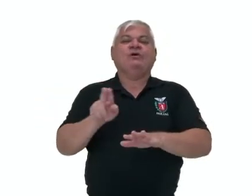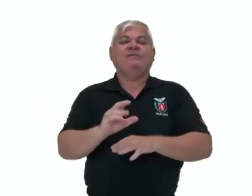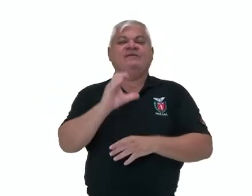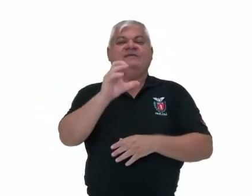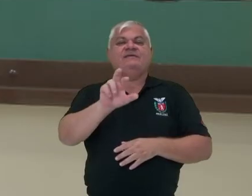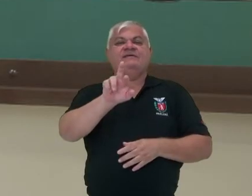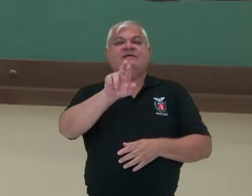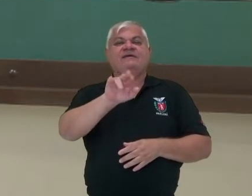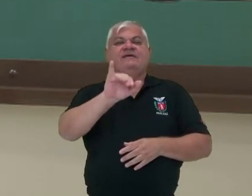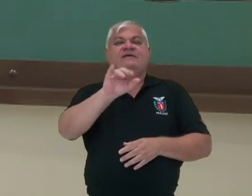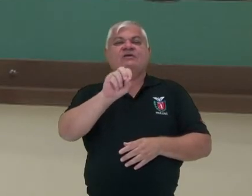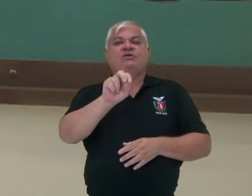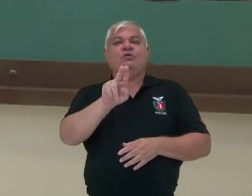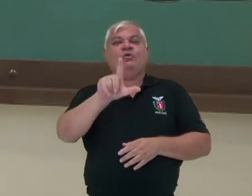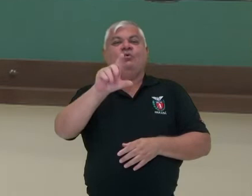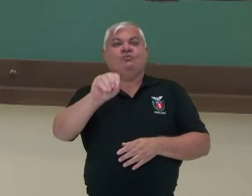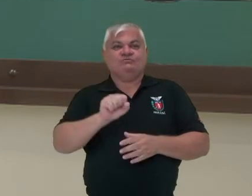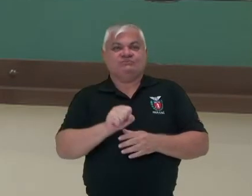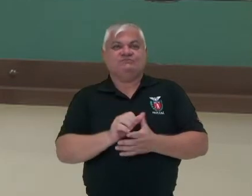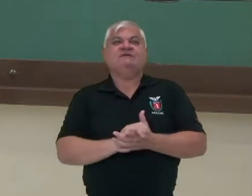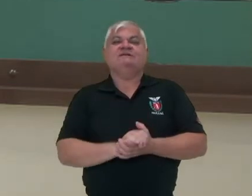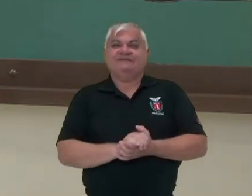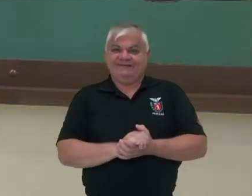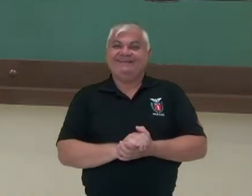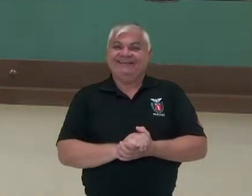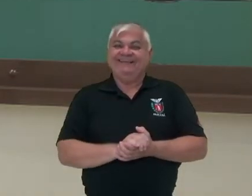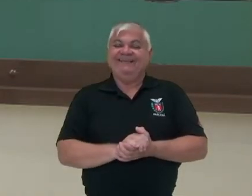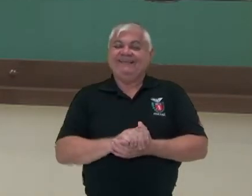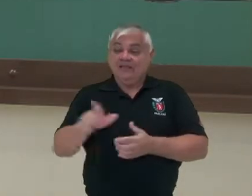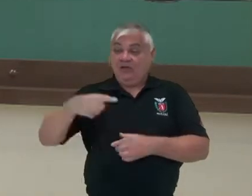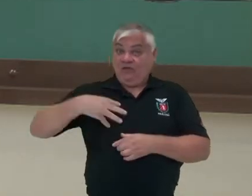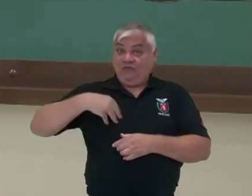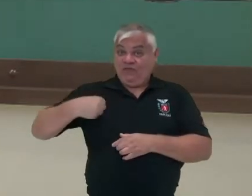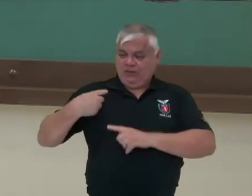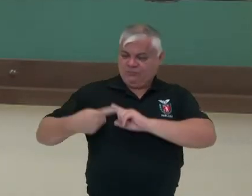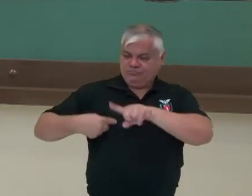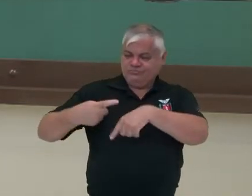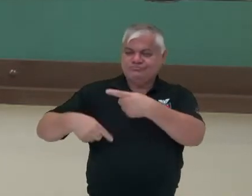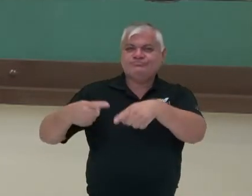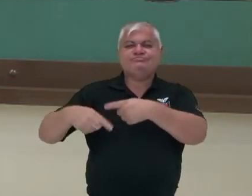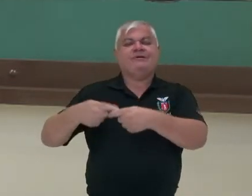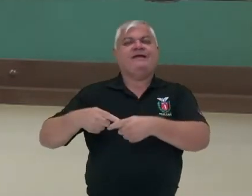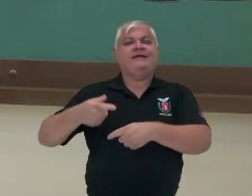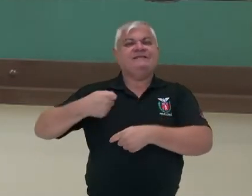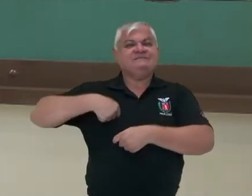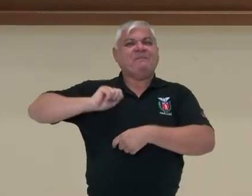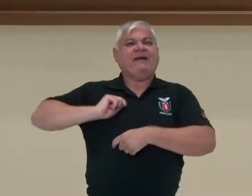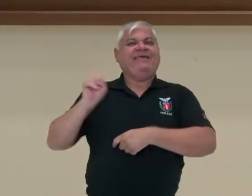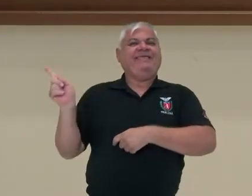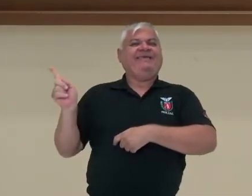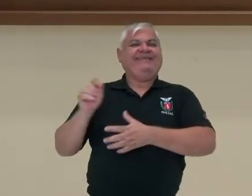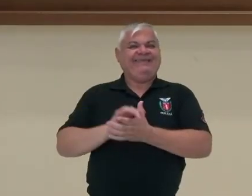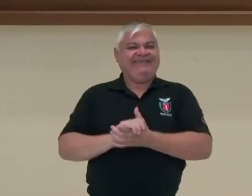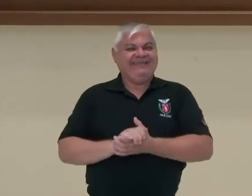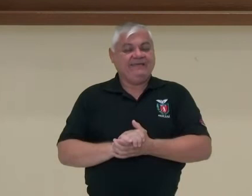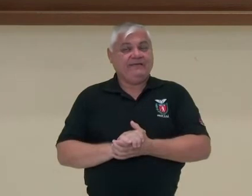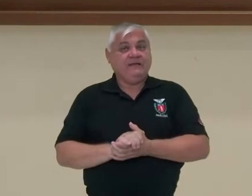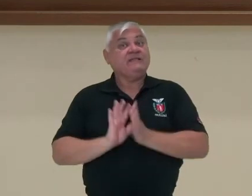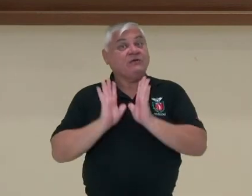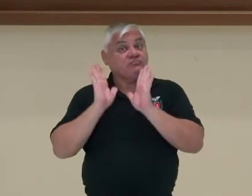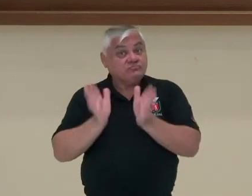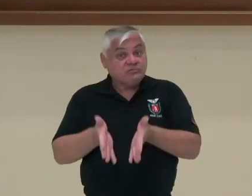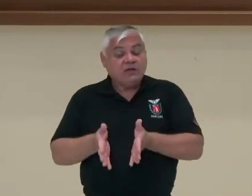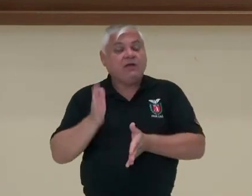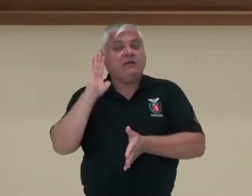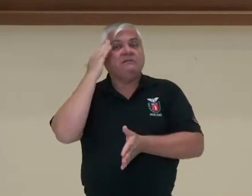crioulos. Então aqui, ó, Cabildo Aberto de Buenos Aires, pintura de Juan Manuel Blanes. Veja, aqui nós já vamos